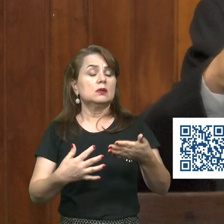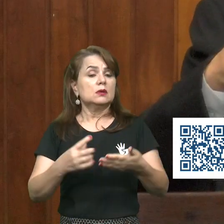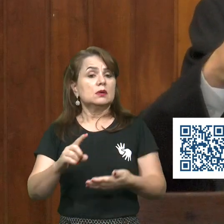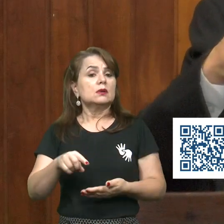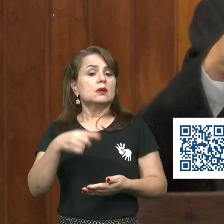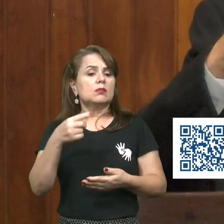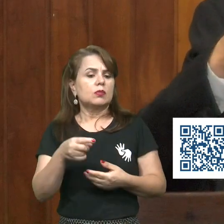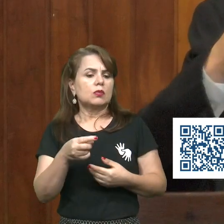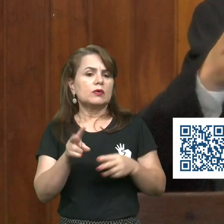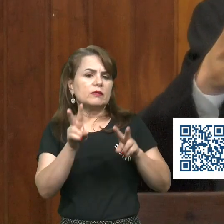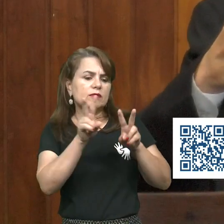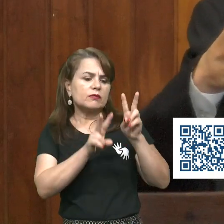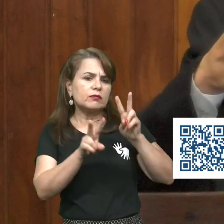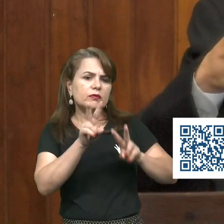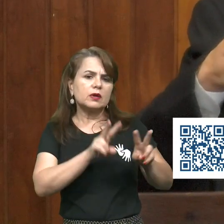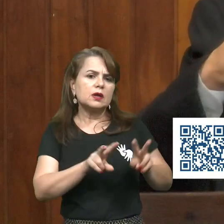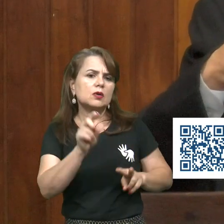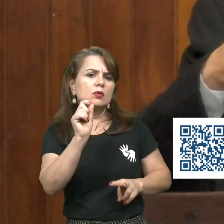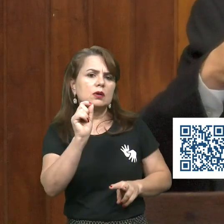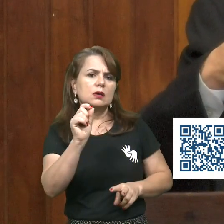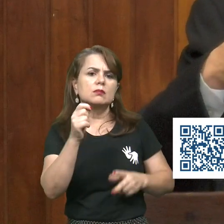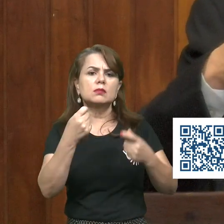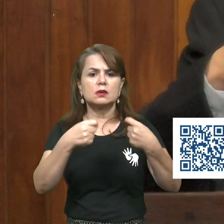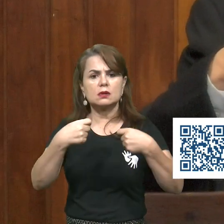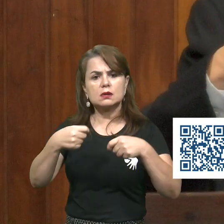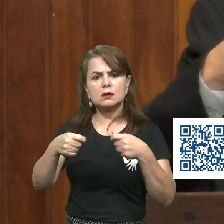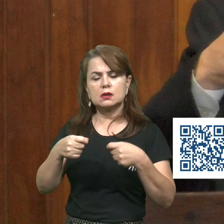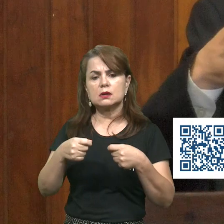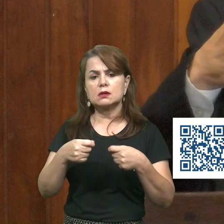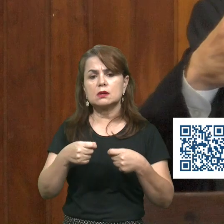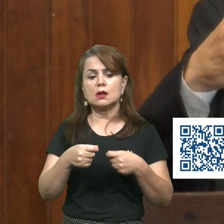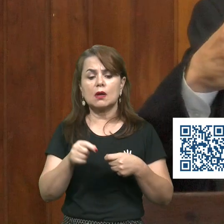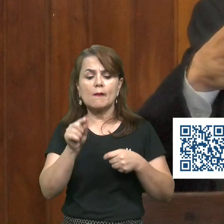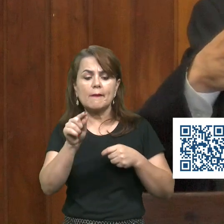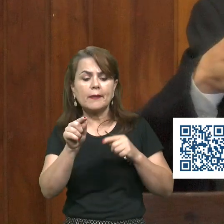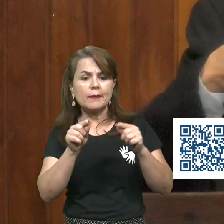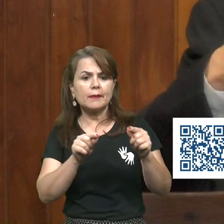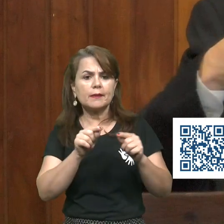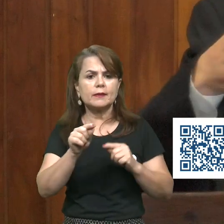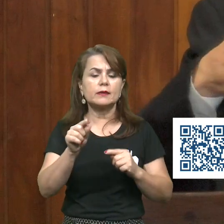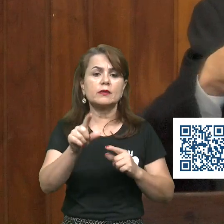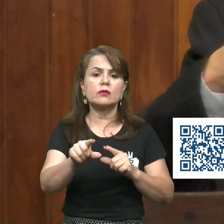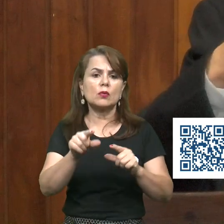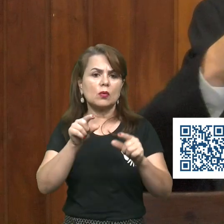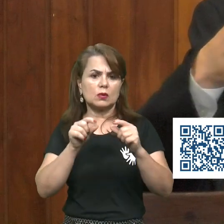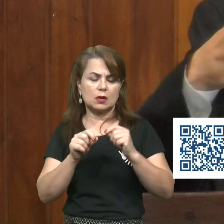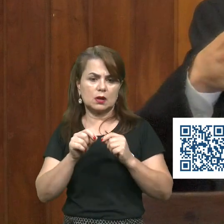pensar necessariamente onde se precisa